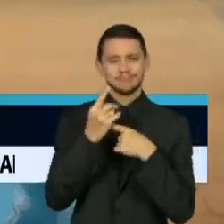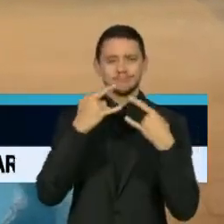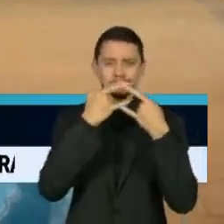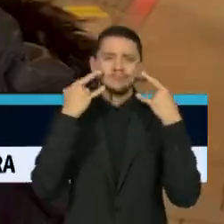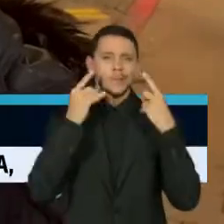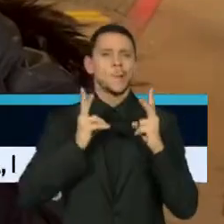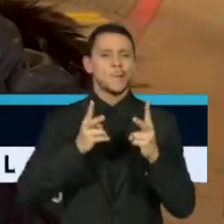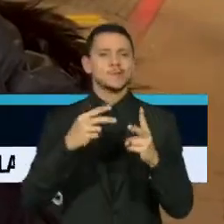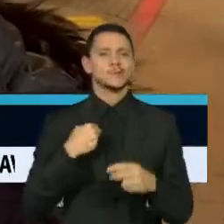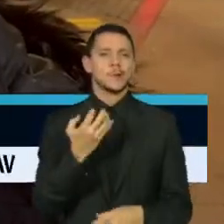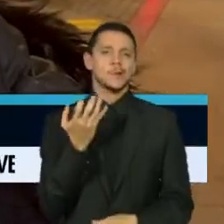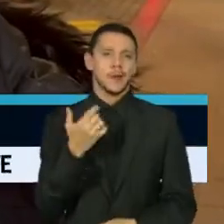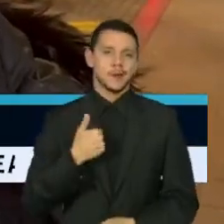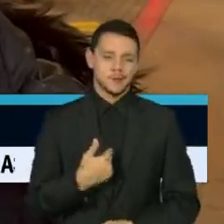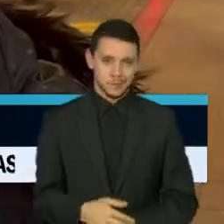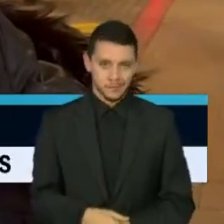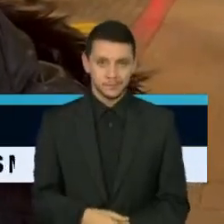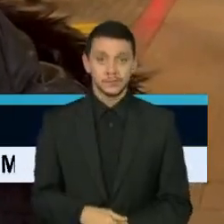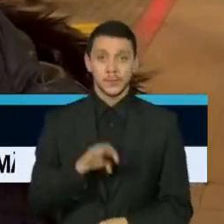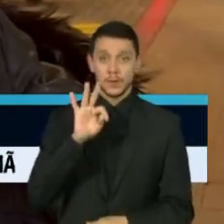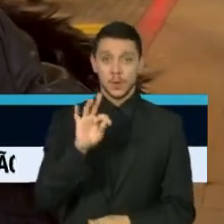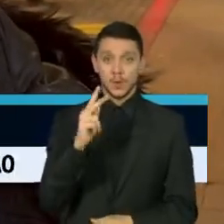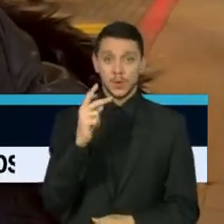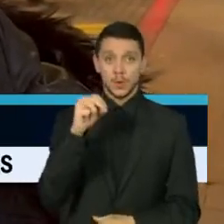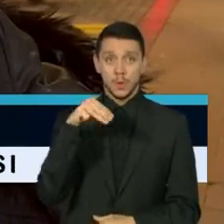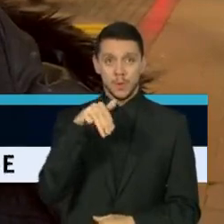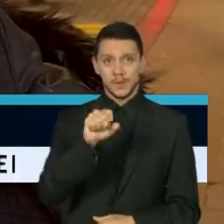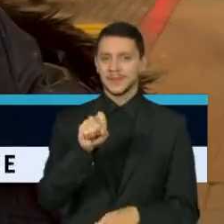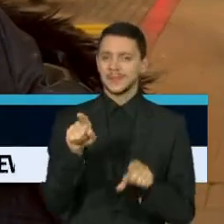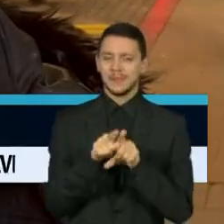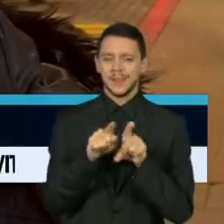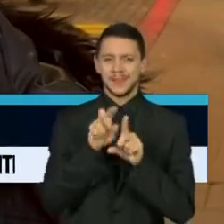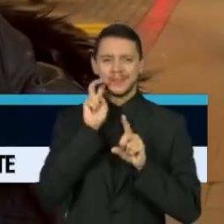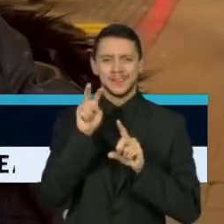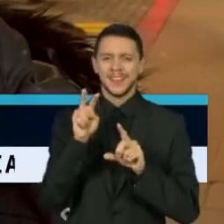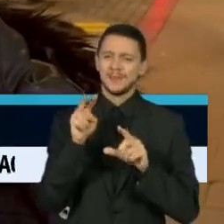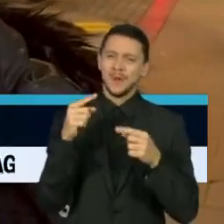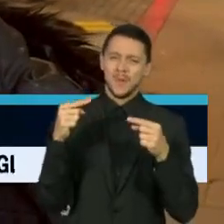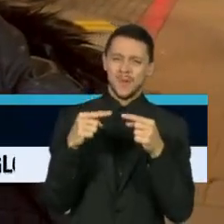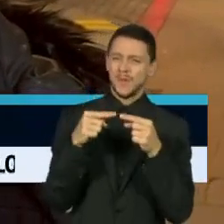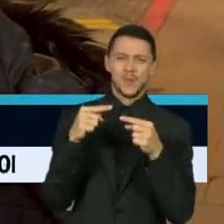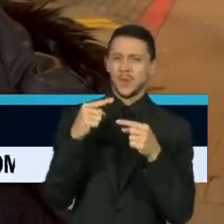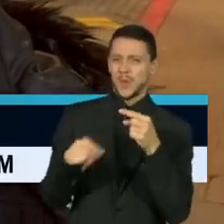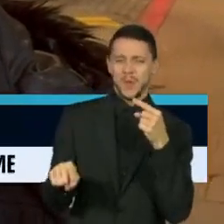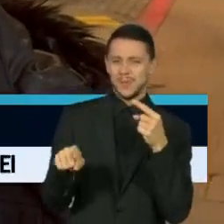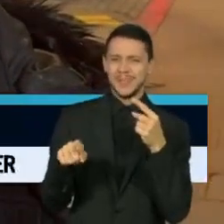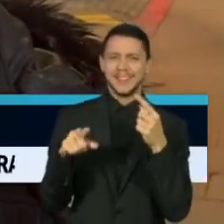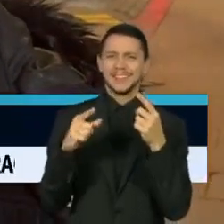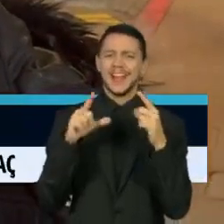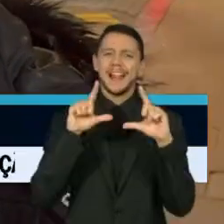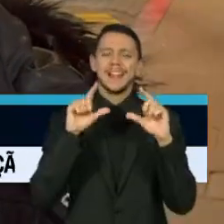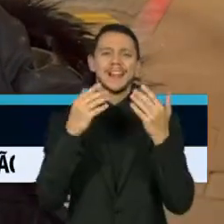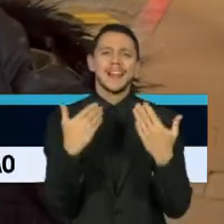máscara. Thomas também não vê razão para relaxar diante das centenas